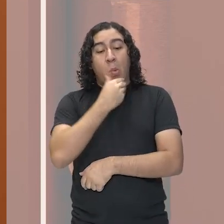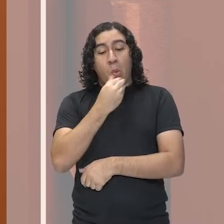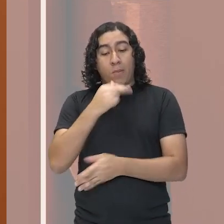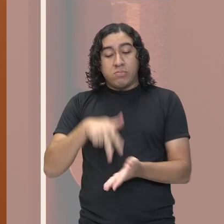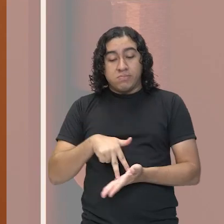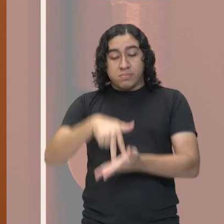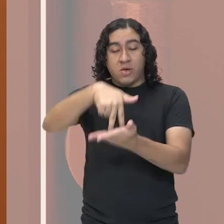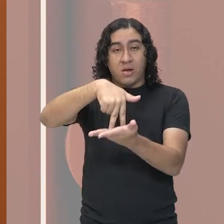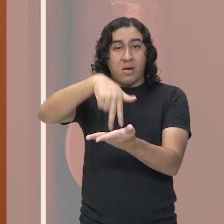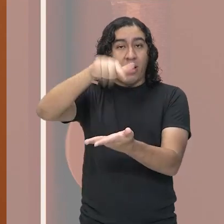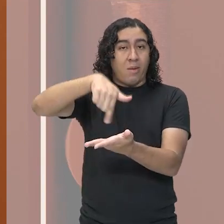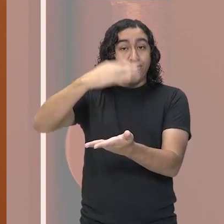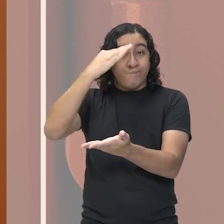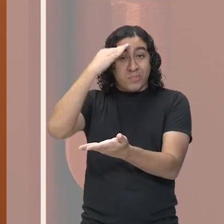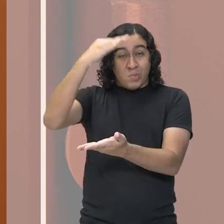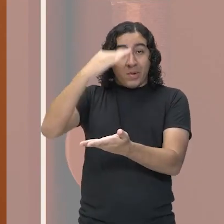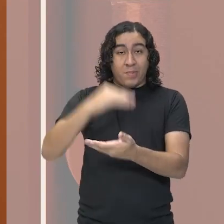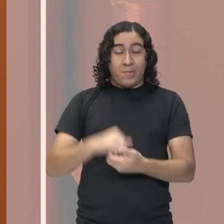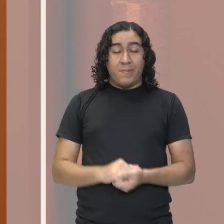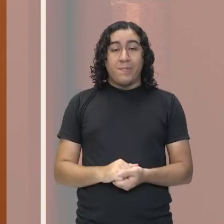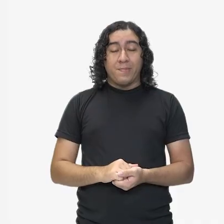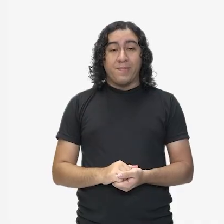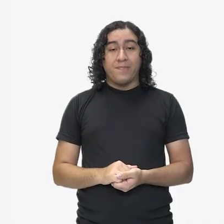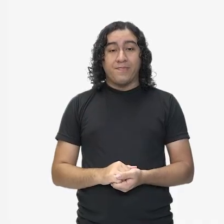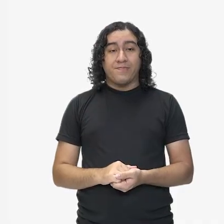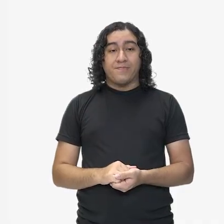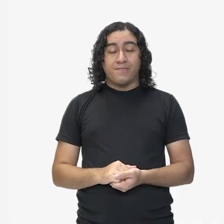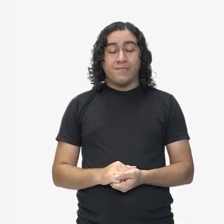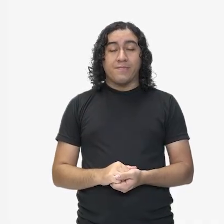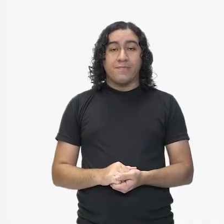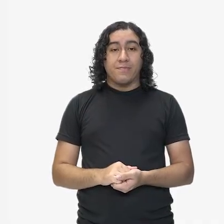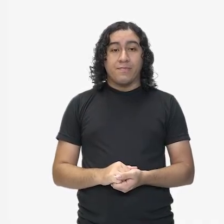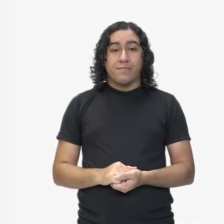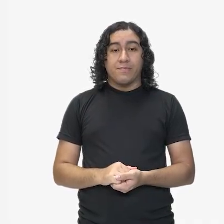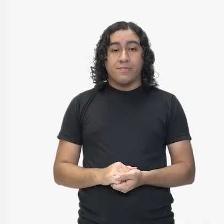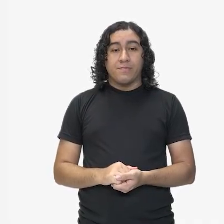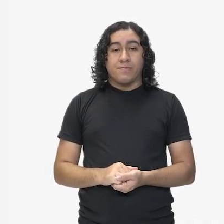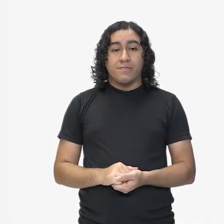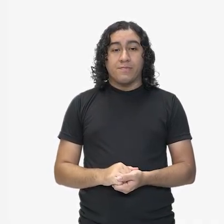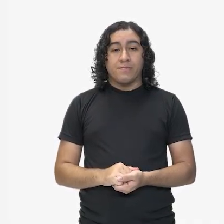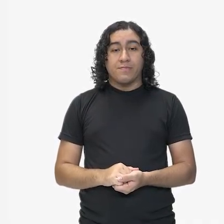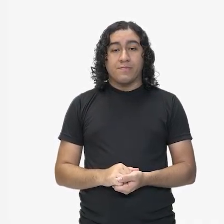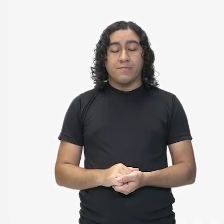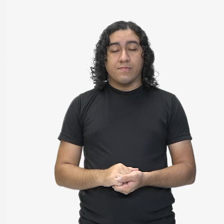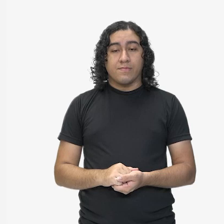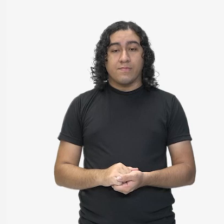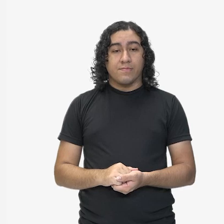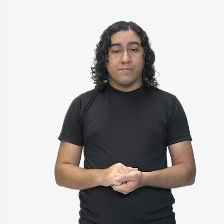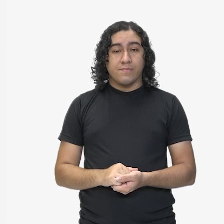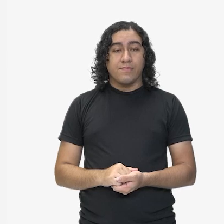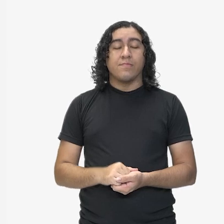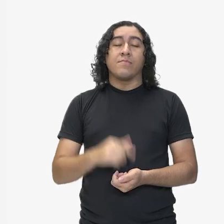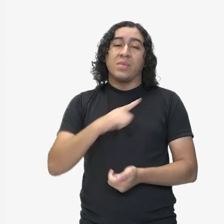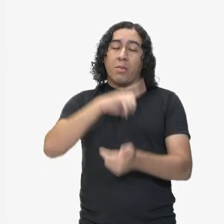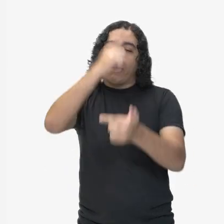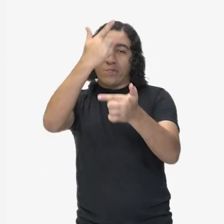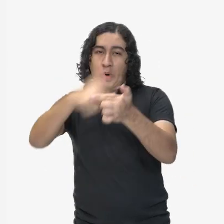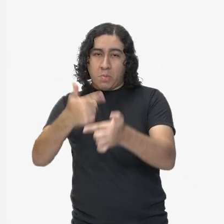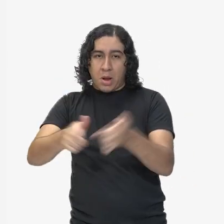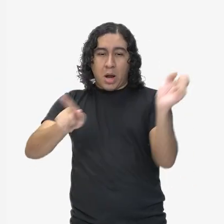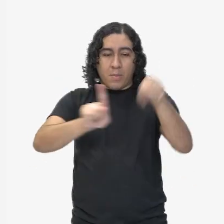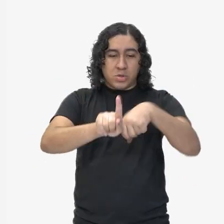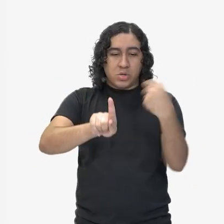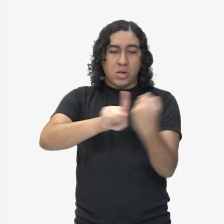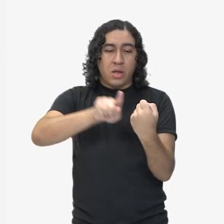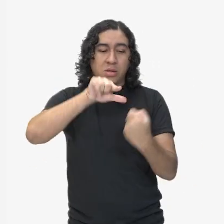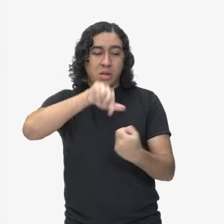aglutinador desse pessoal. Então os velhos problemas sociais que sempre afligiram as massas populares no período